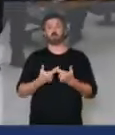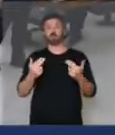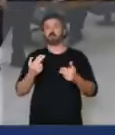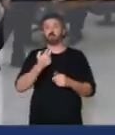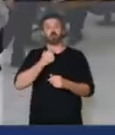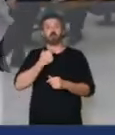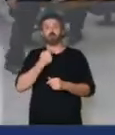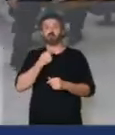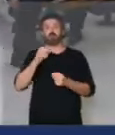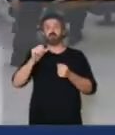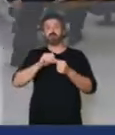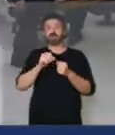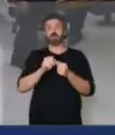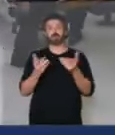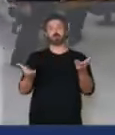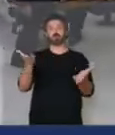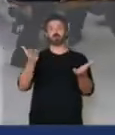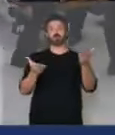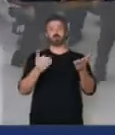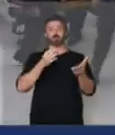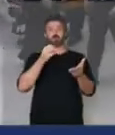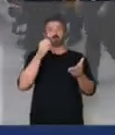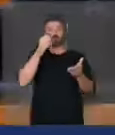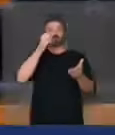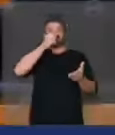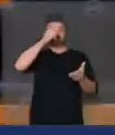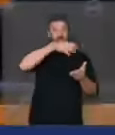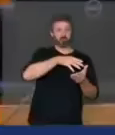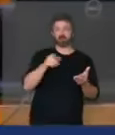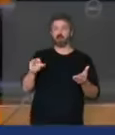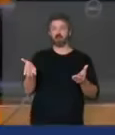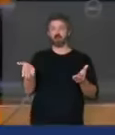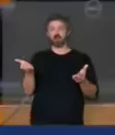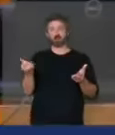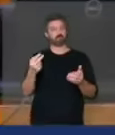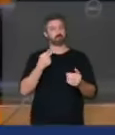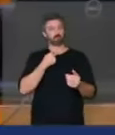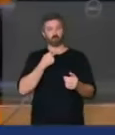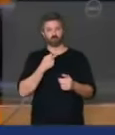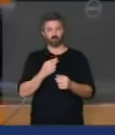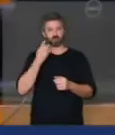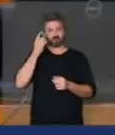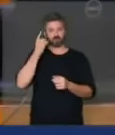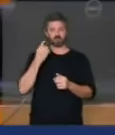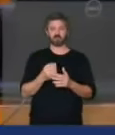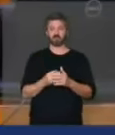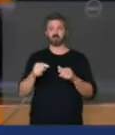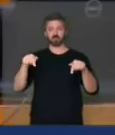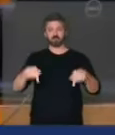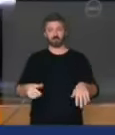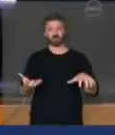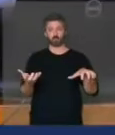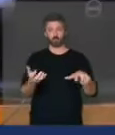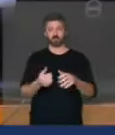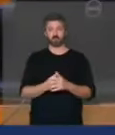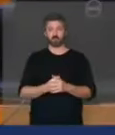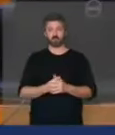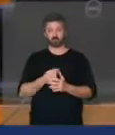aplicar dois pesos e duas medidas no mesmo relatório sobre parlamentares do Congresso Nacional.